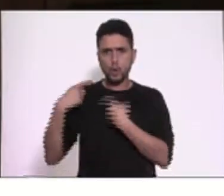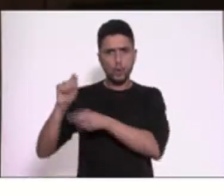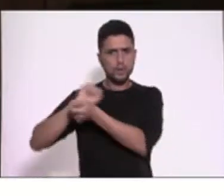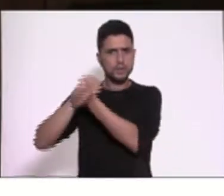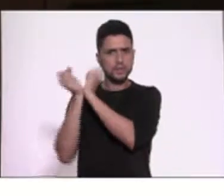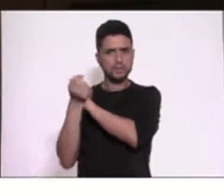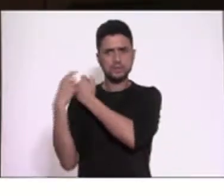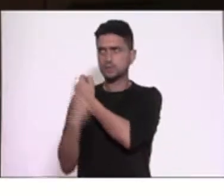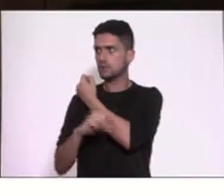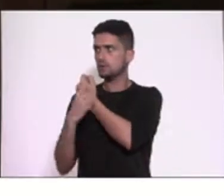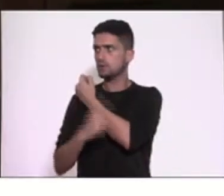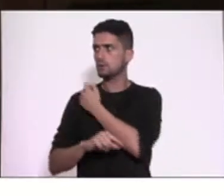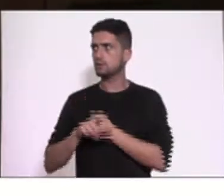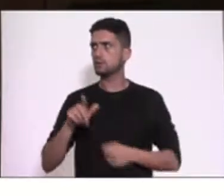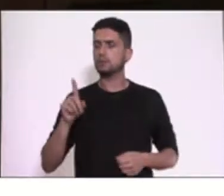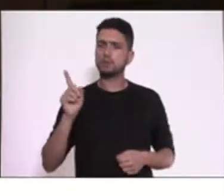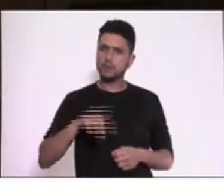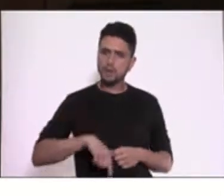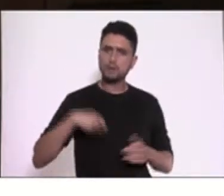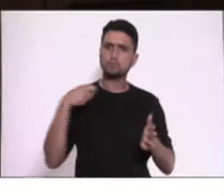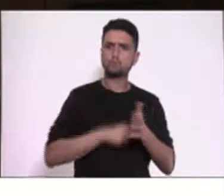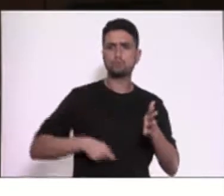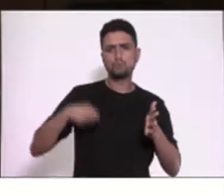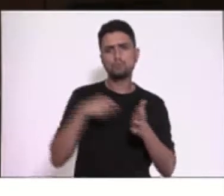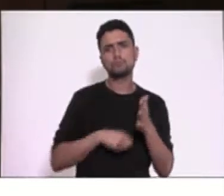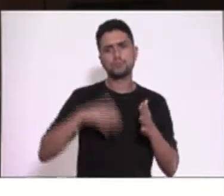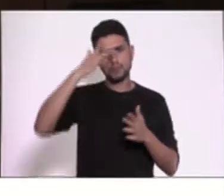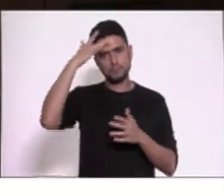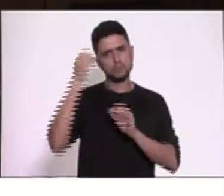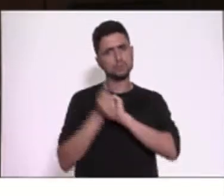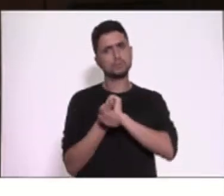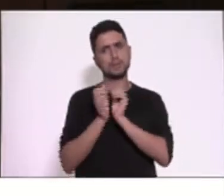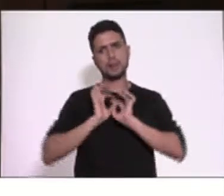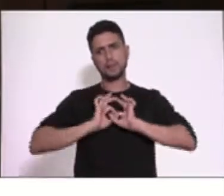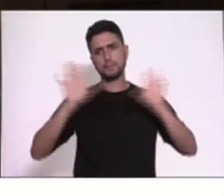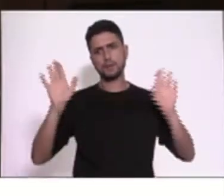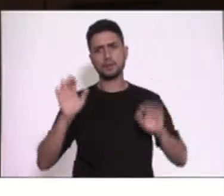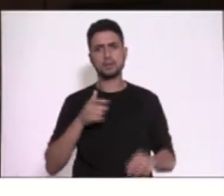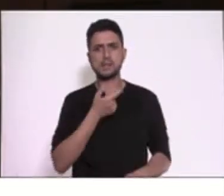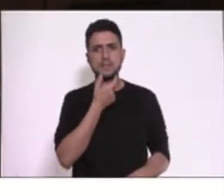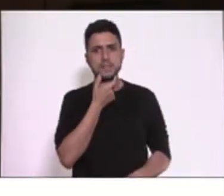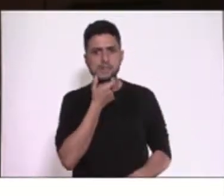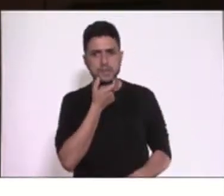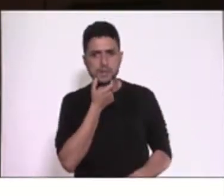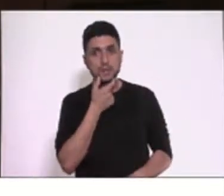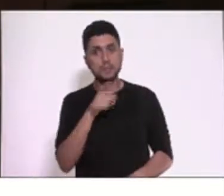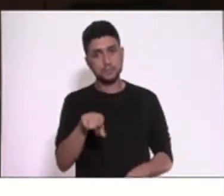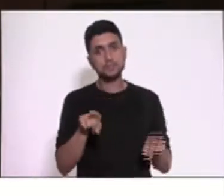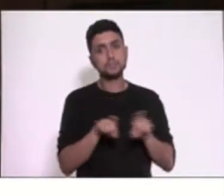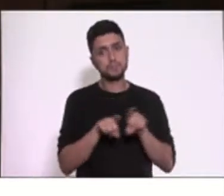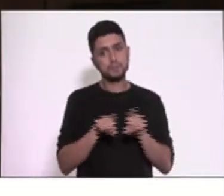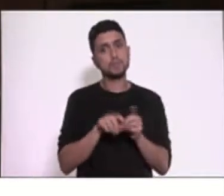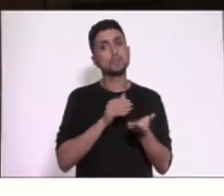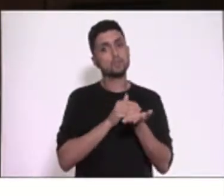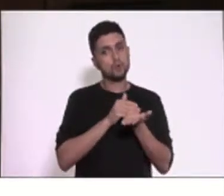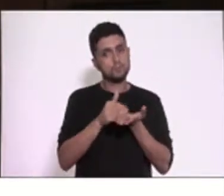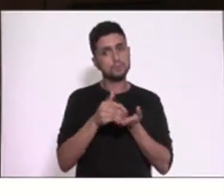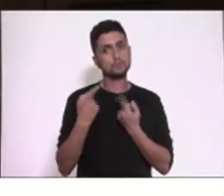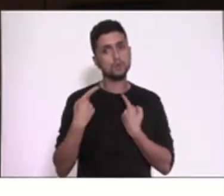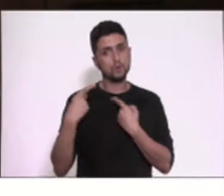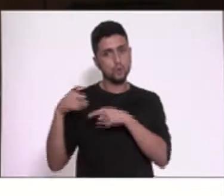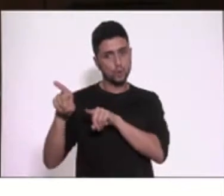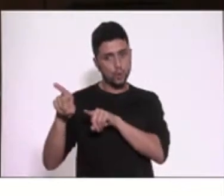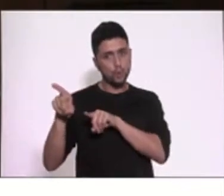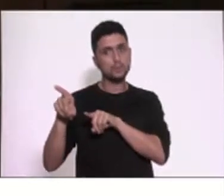uma luta de liberais durante toda a história. Os ingleses, por exemplo, é que começaram o combate à escravidão, mesmo tendo